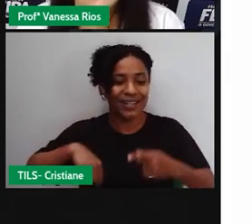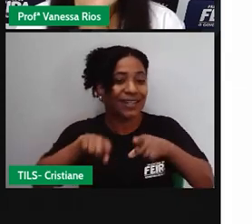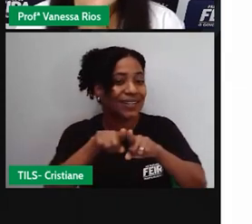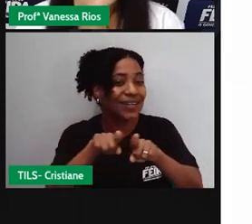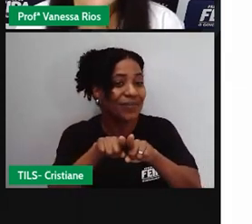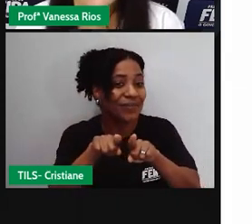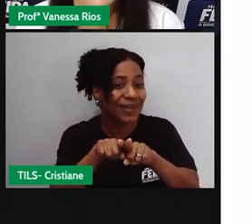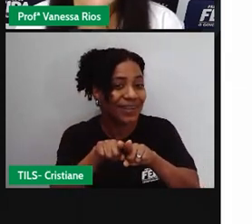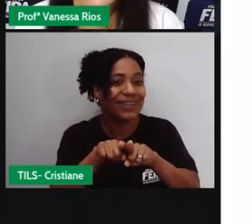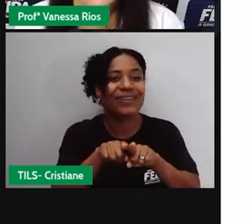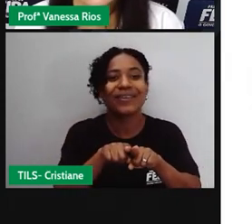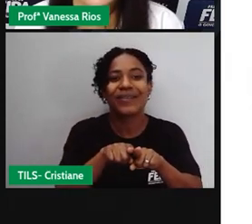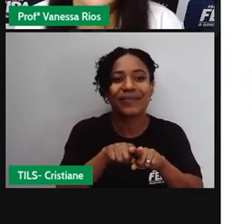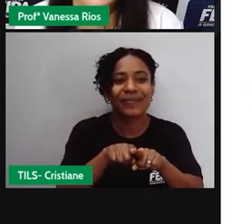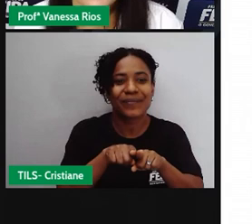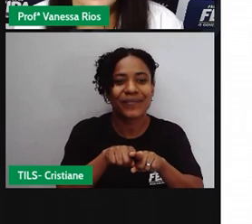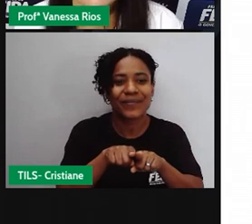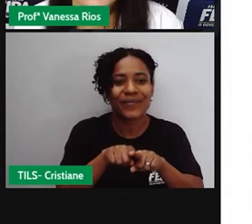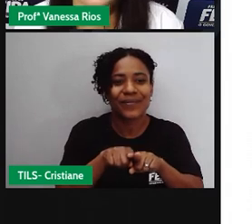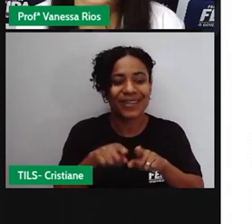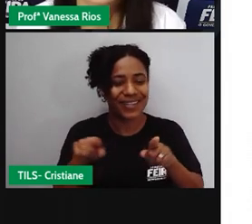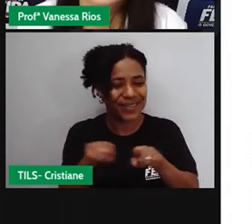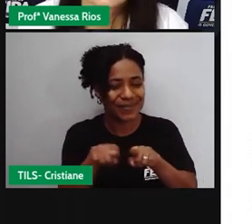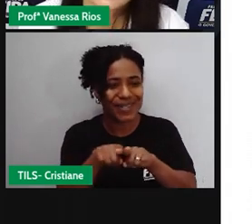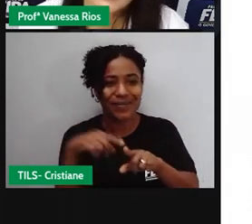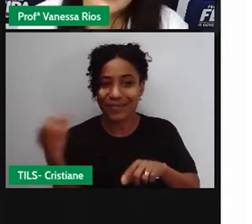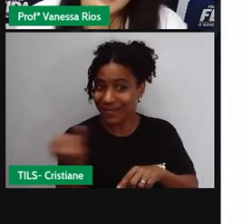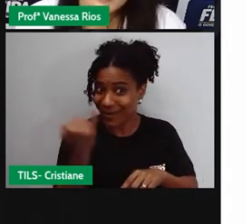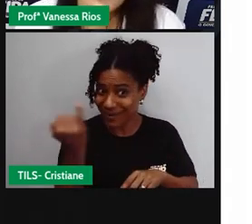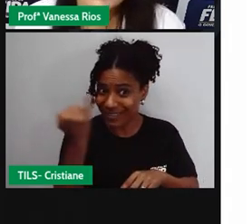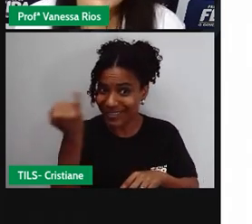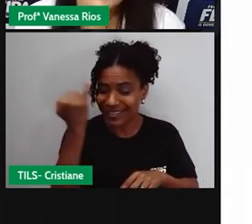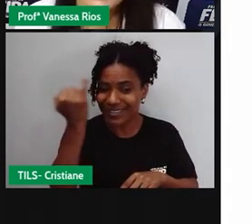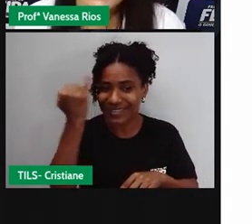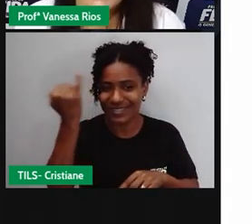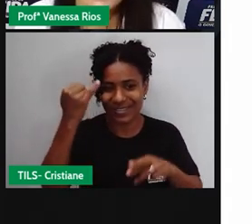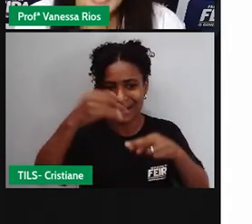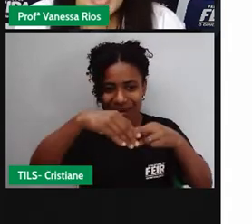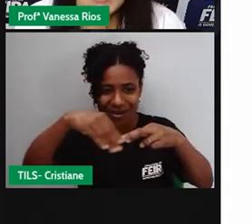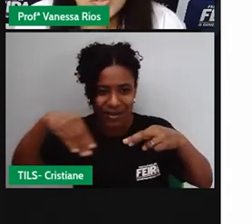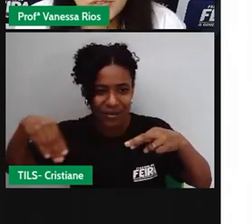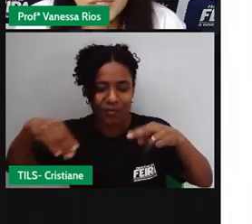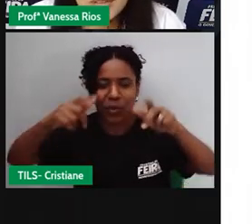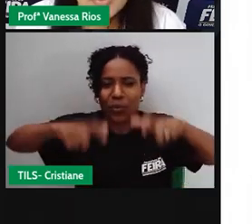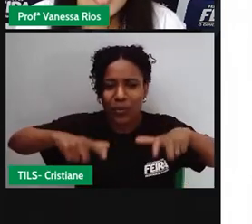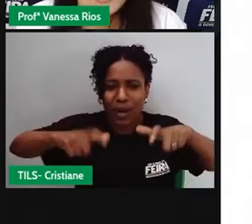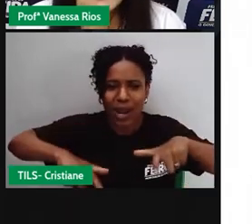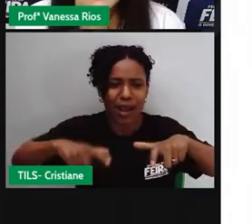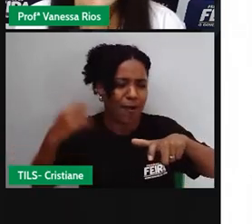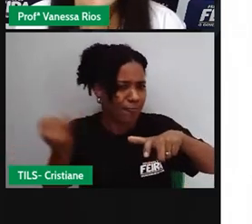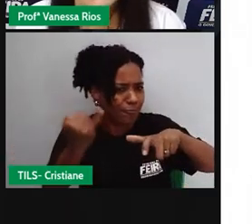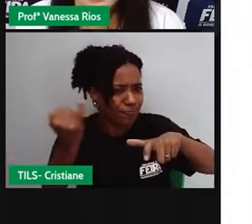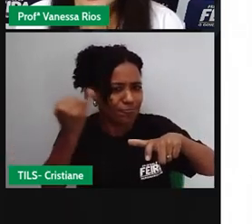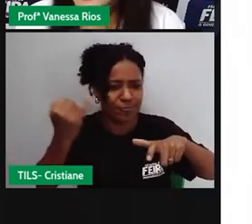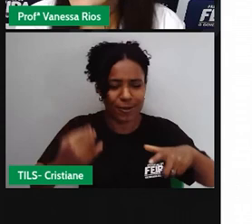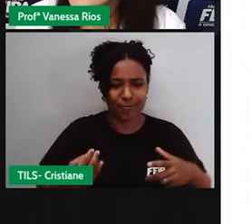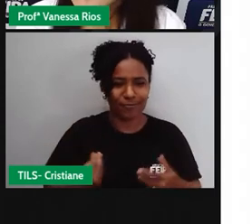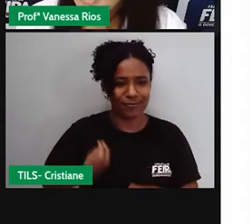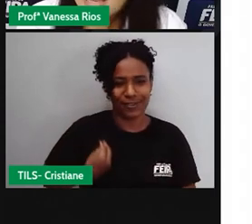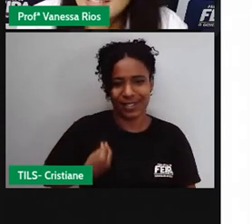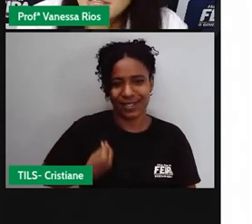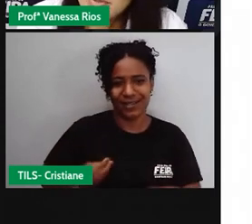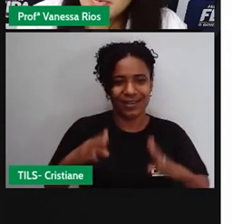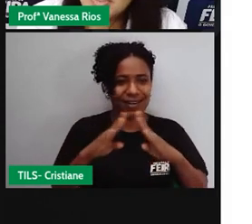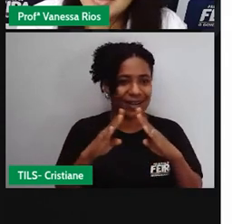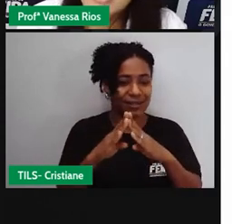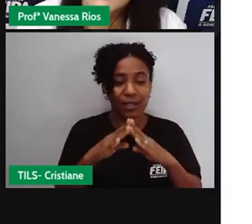ó, toda a sua importância, né? Enquanto lugar onde você vive, porque todos os